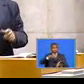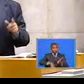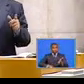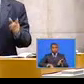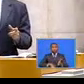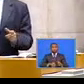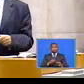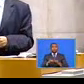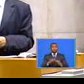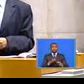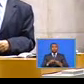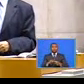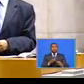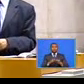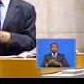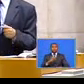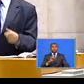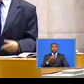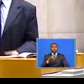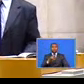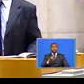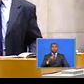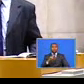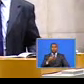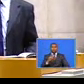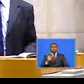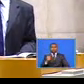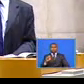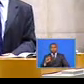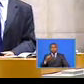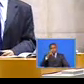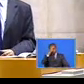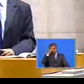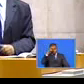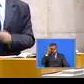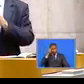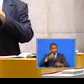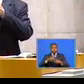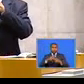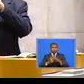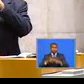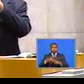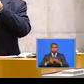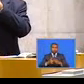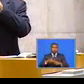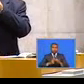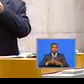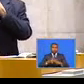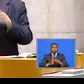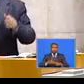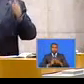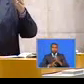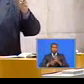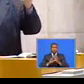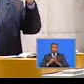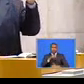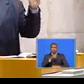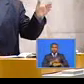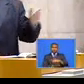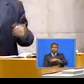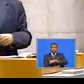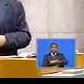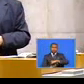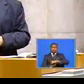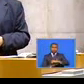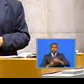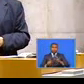termo de ajustamento de conduta, que a prefeitura faria a manutenção preventiva dessas estruturas, em particular das